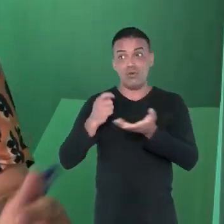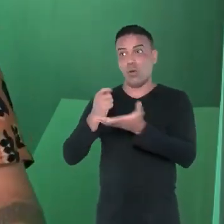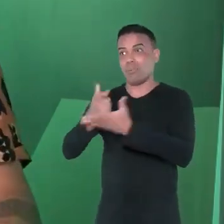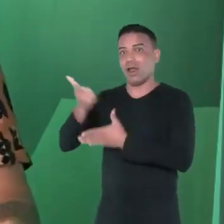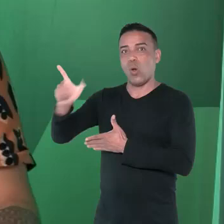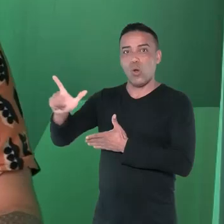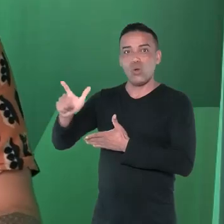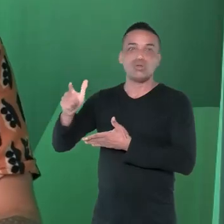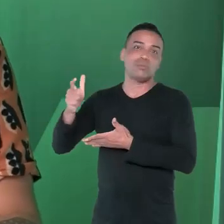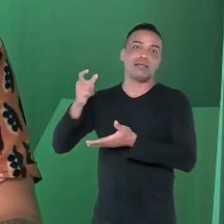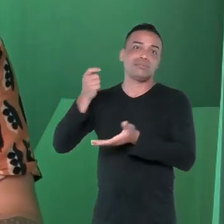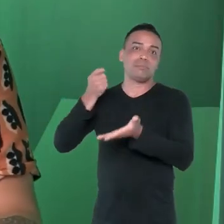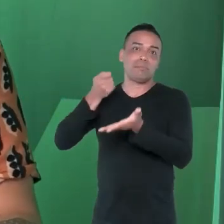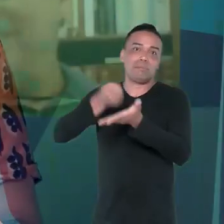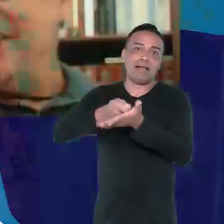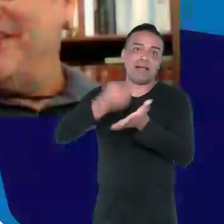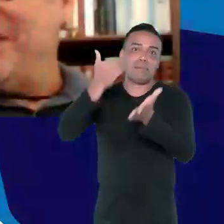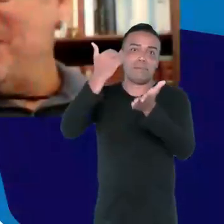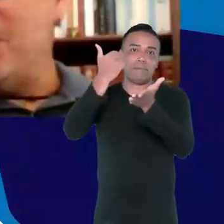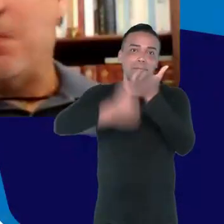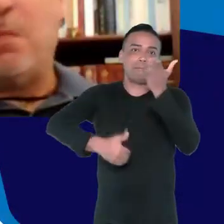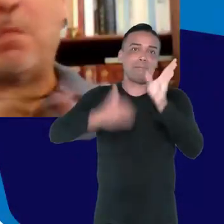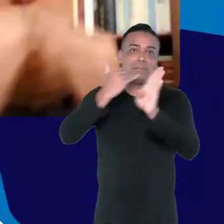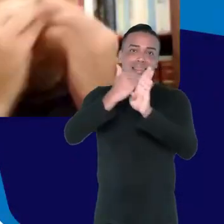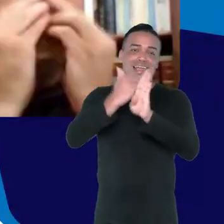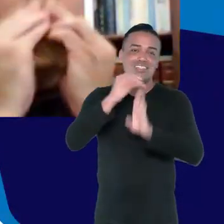outro. Interessante, interessante.